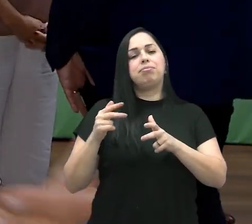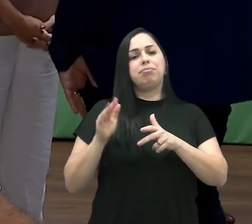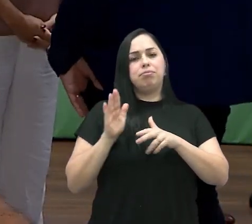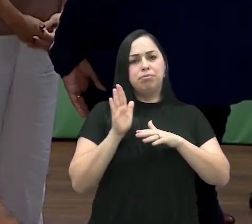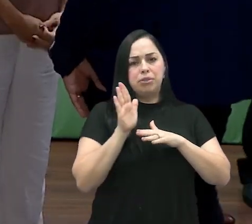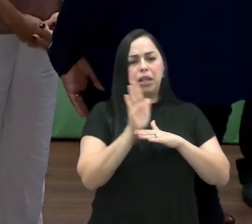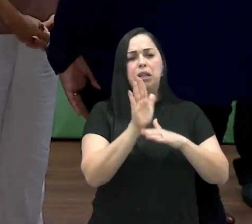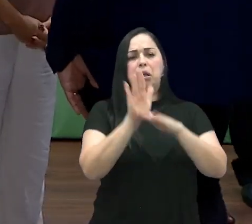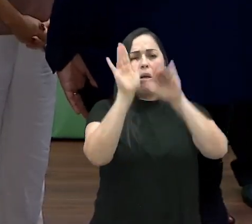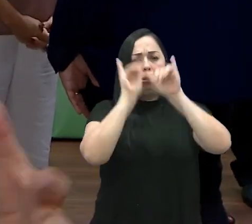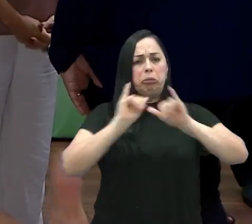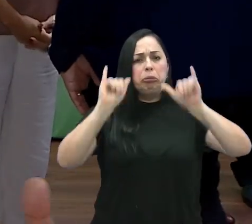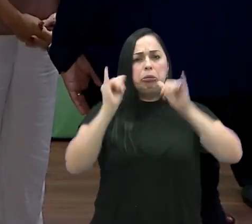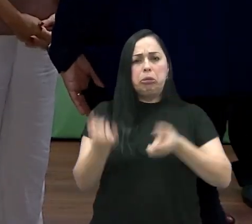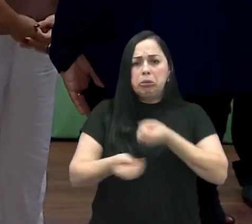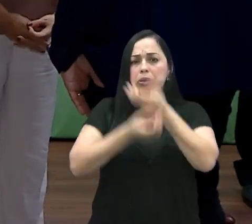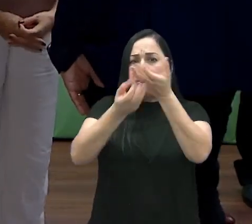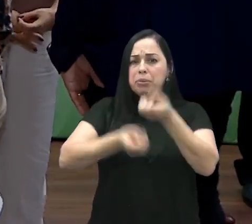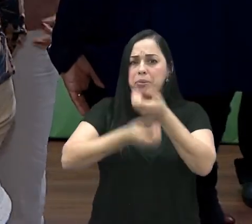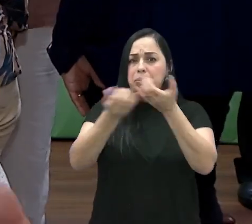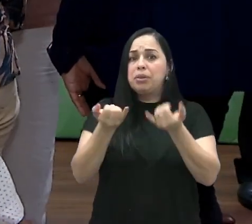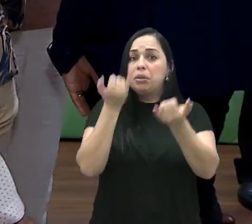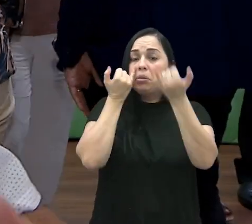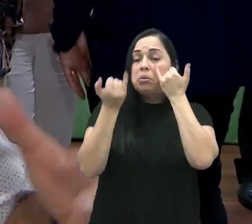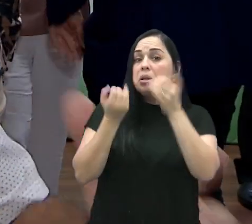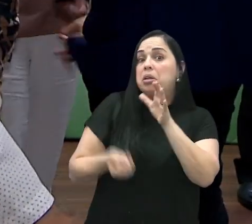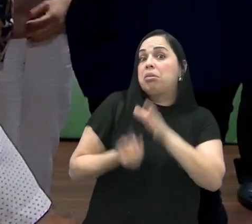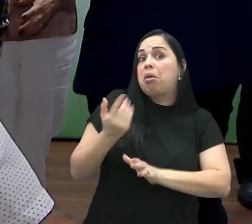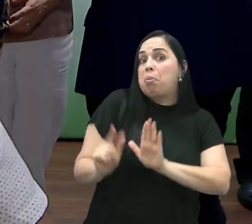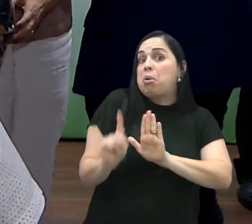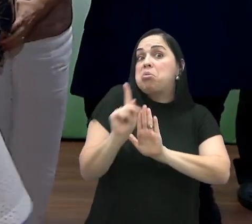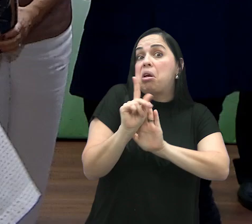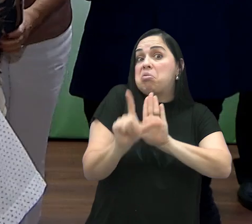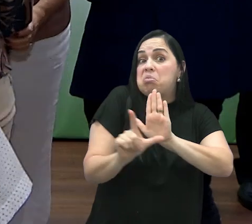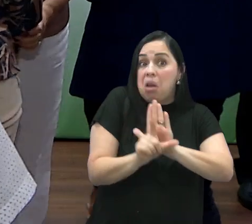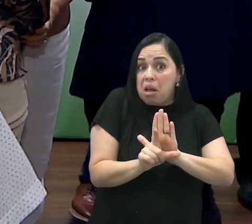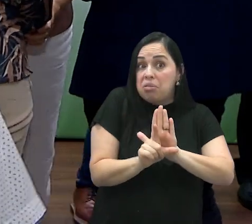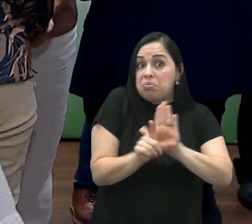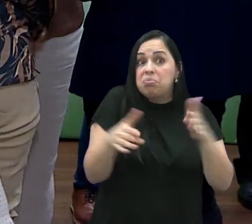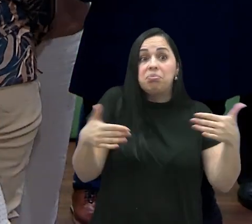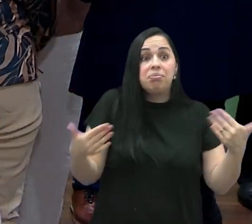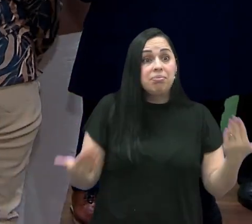de acompanhar isso, de propagar essa mensagem, quem sabe de criar novos projetos